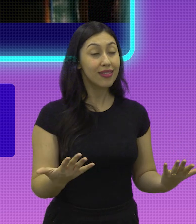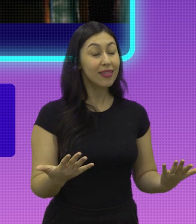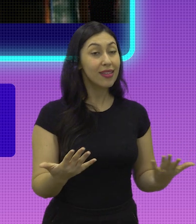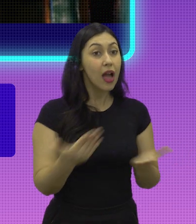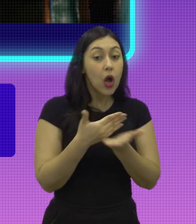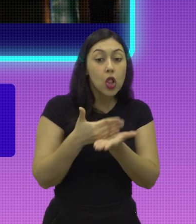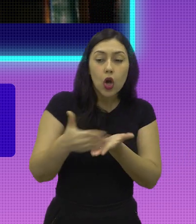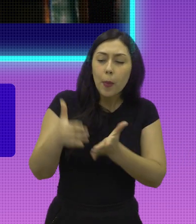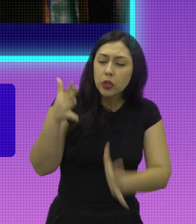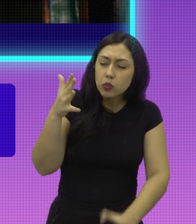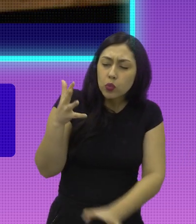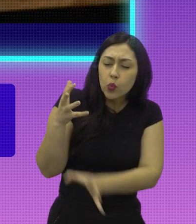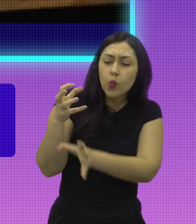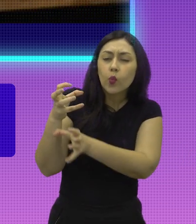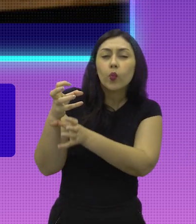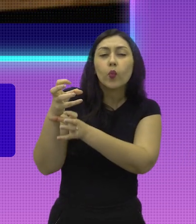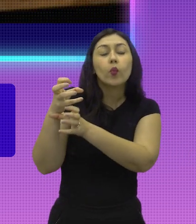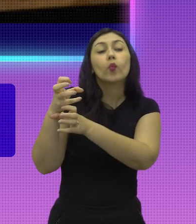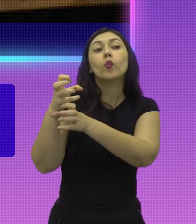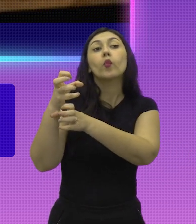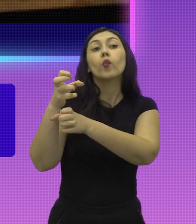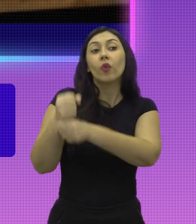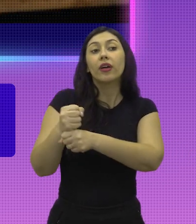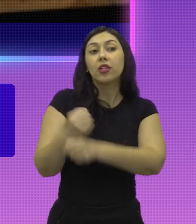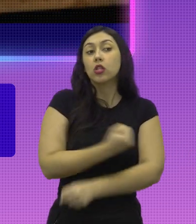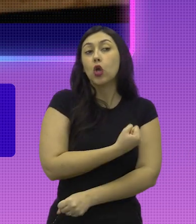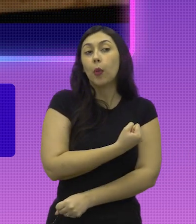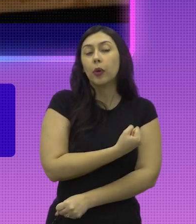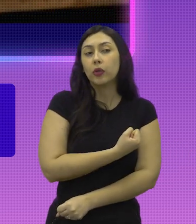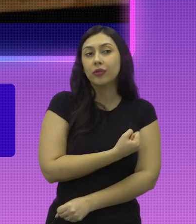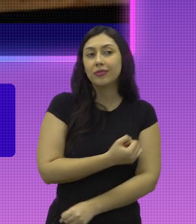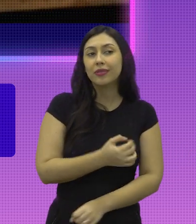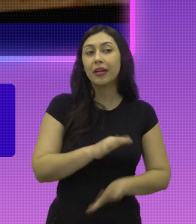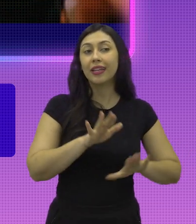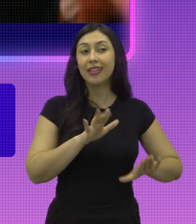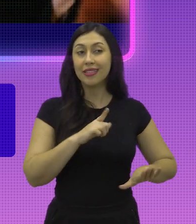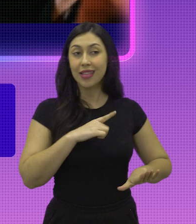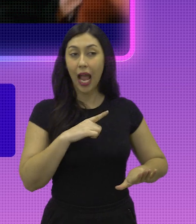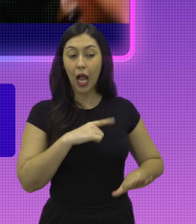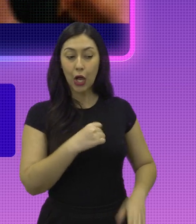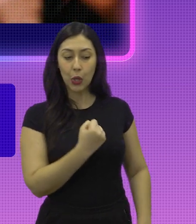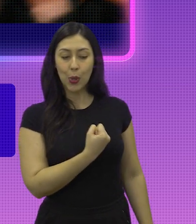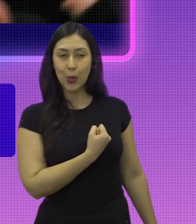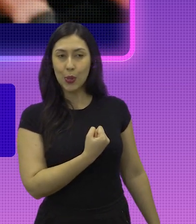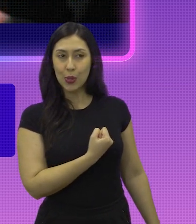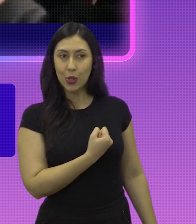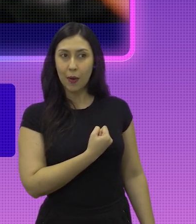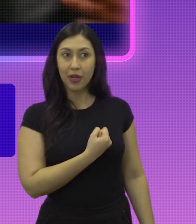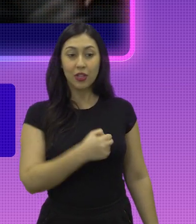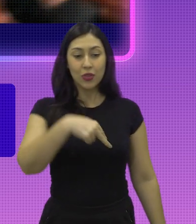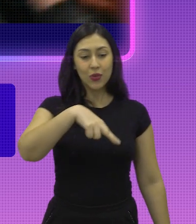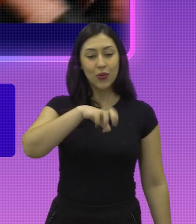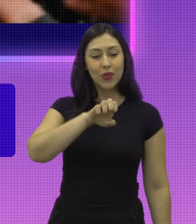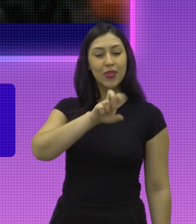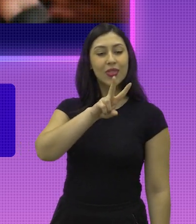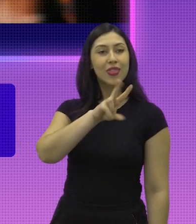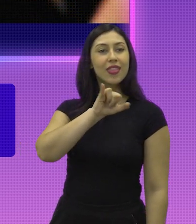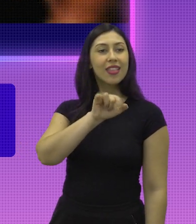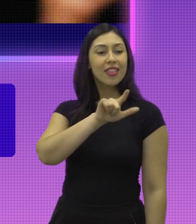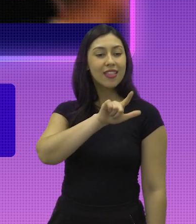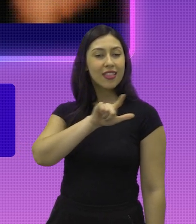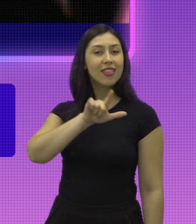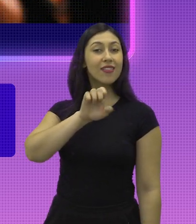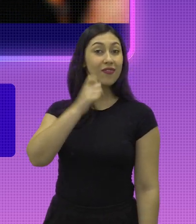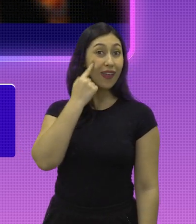Dumbledore começa a somar uns pontos, e um dos pontos que ele soma é justamente quando ele fala do Neville, e ele fala